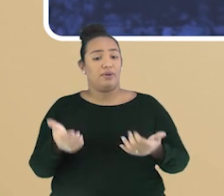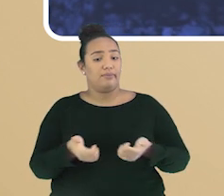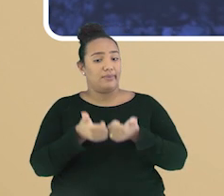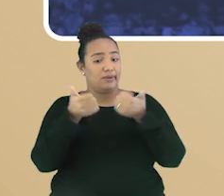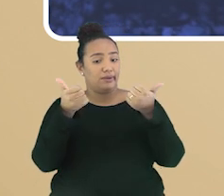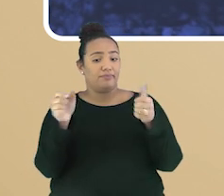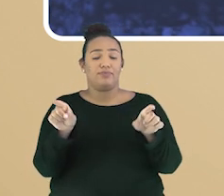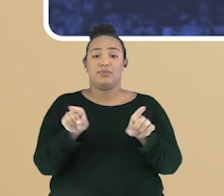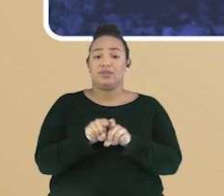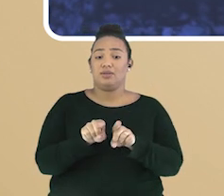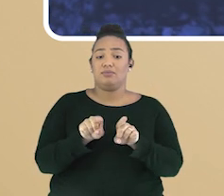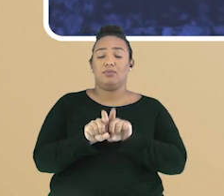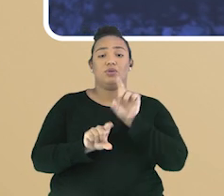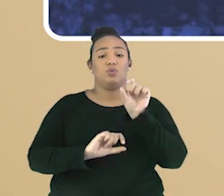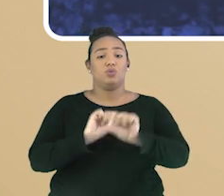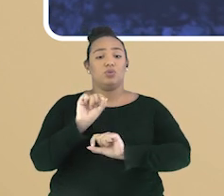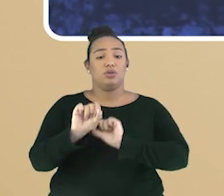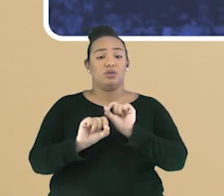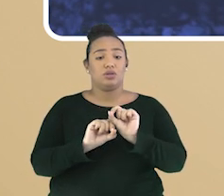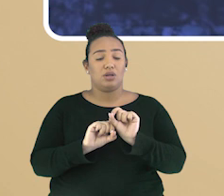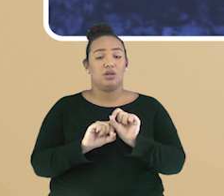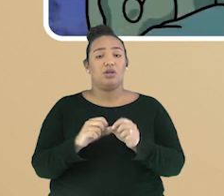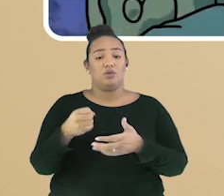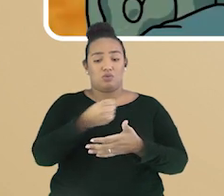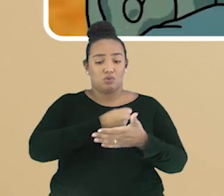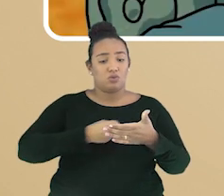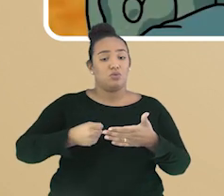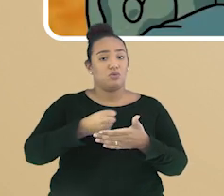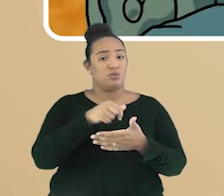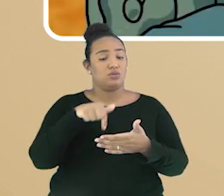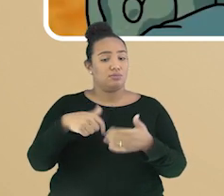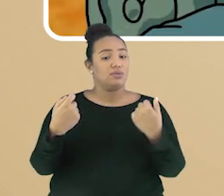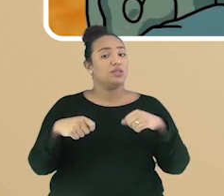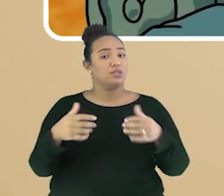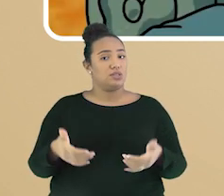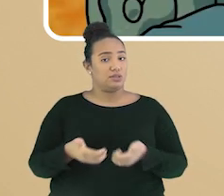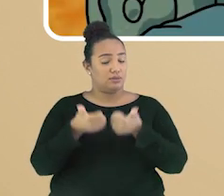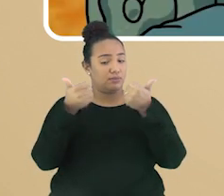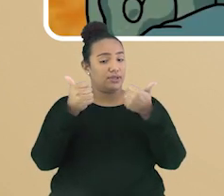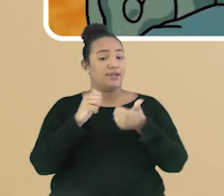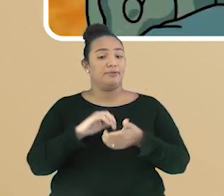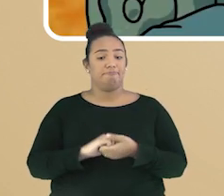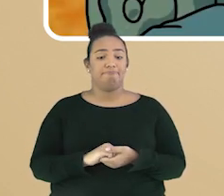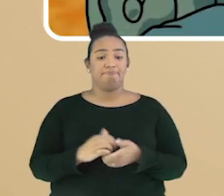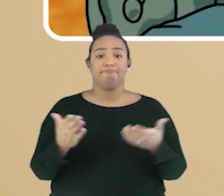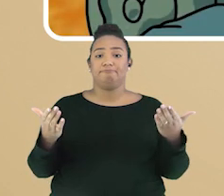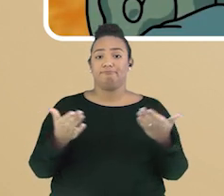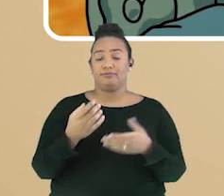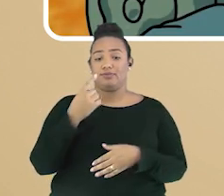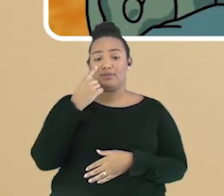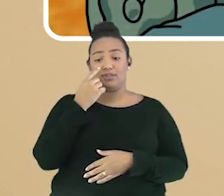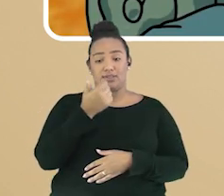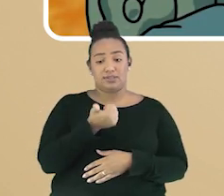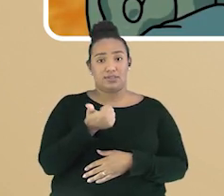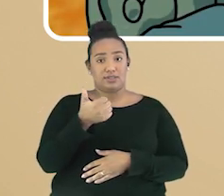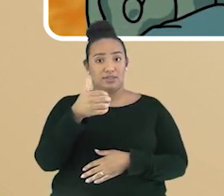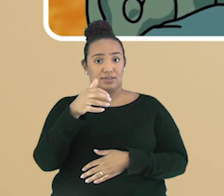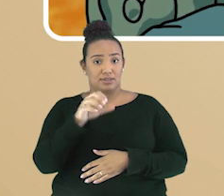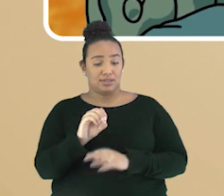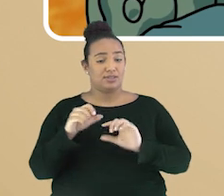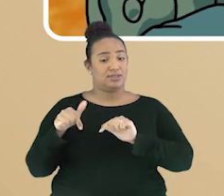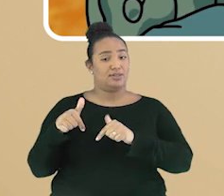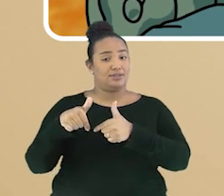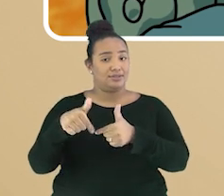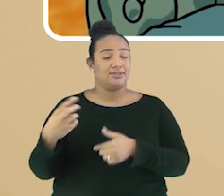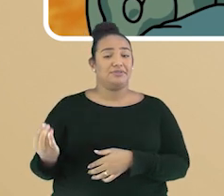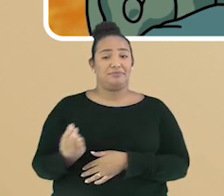um maior envolvimento com o ato de cozinhar. Veja agora os 10 passos para uma alimentação saudável